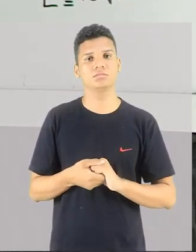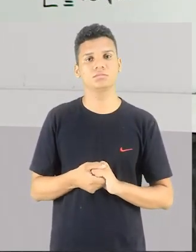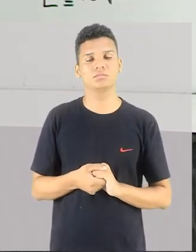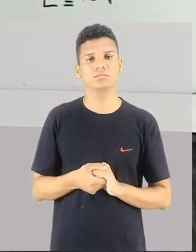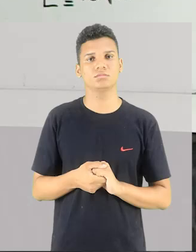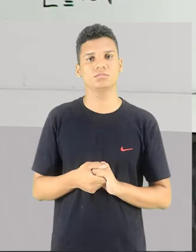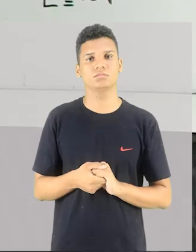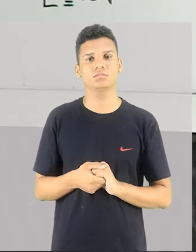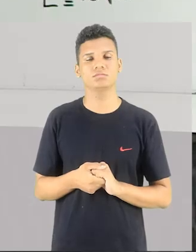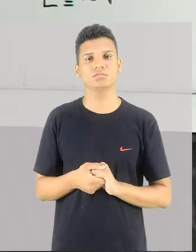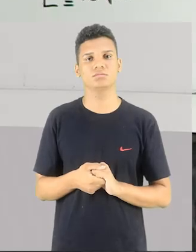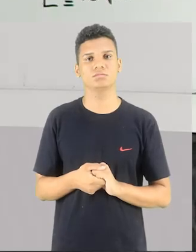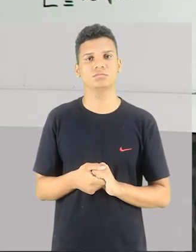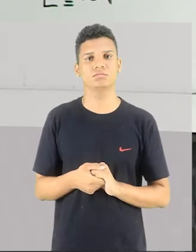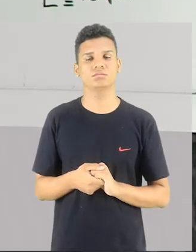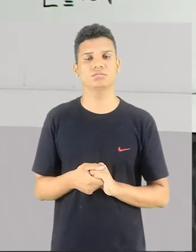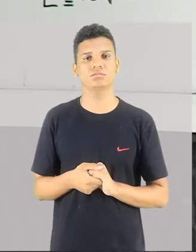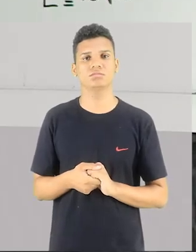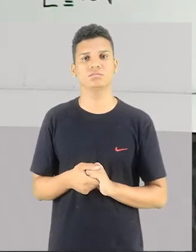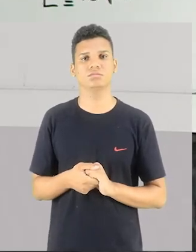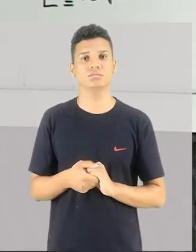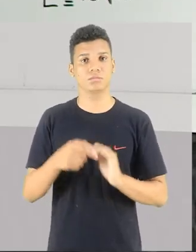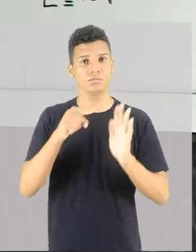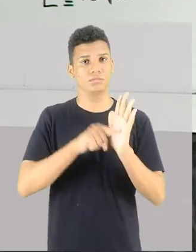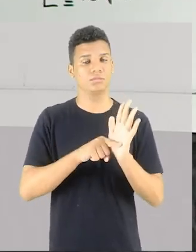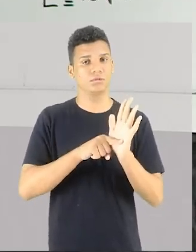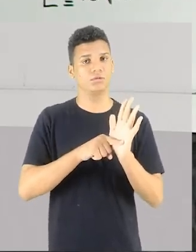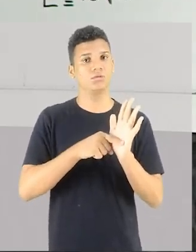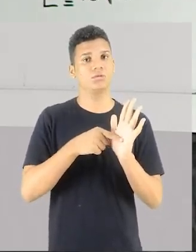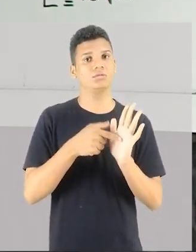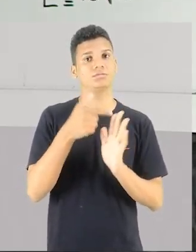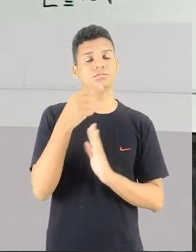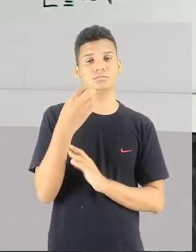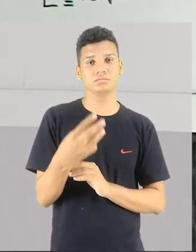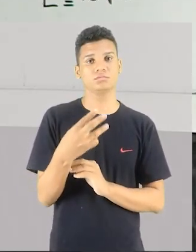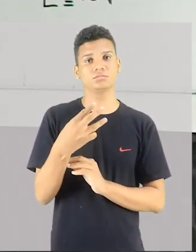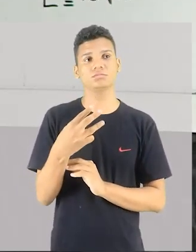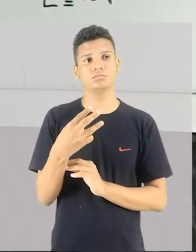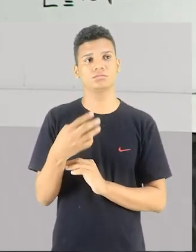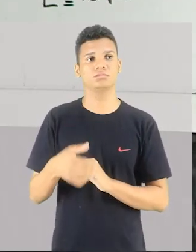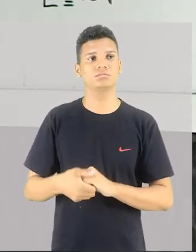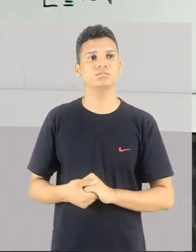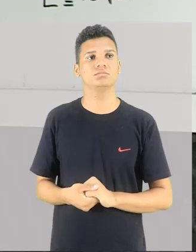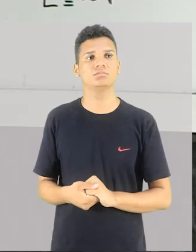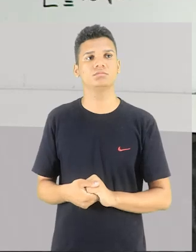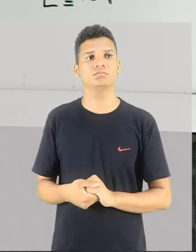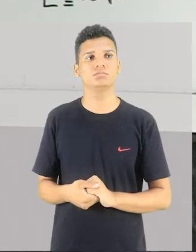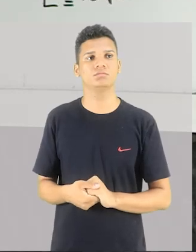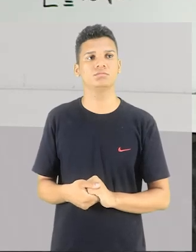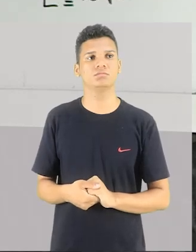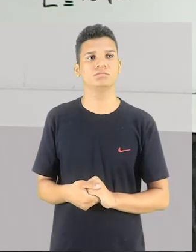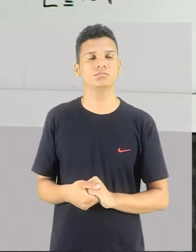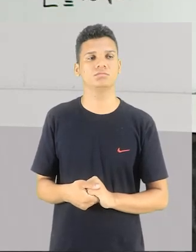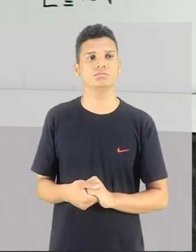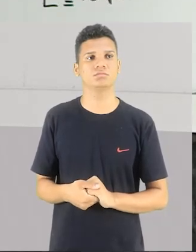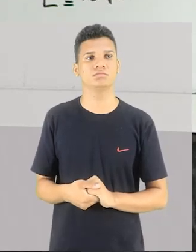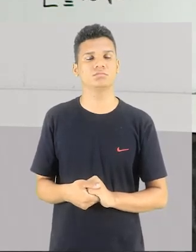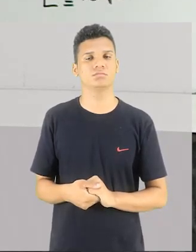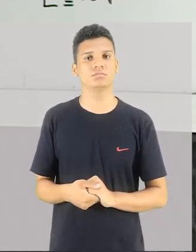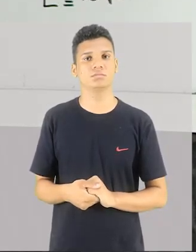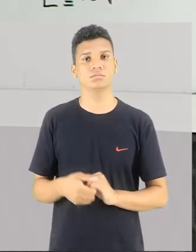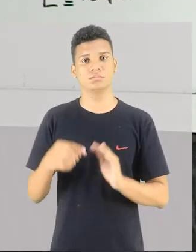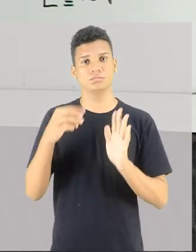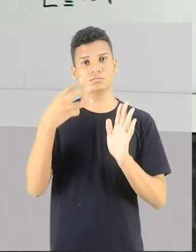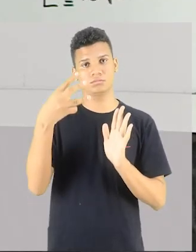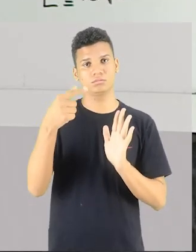se o diâmetro desculpa é 6 o raio é 3 então fica 3 qu certo